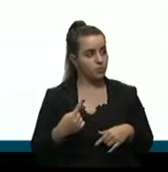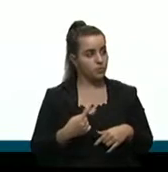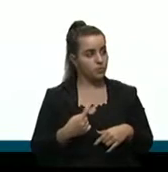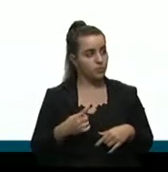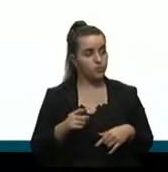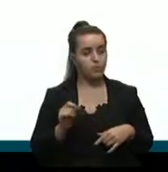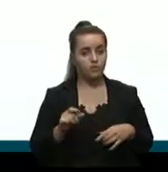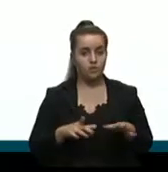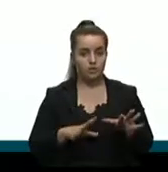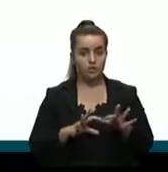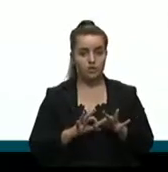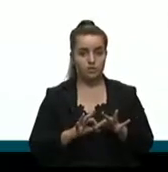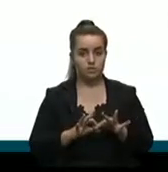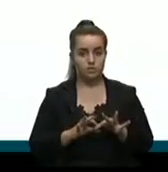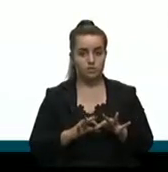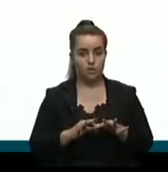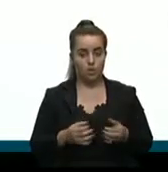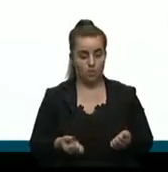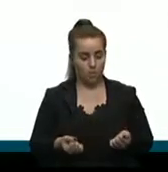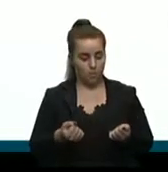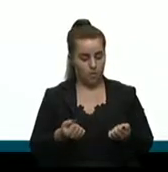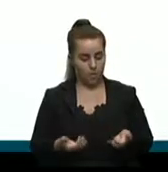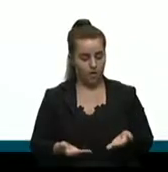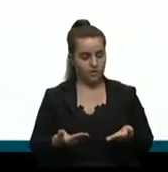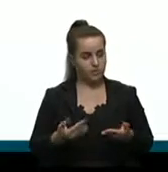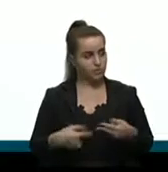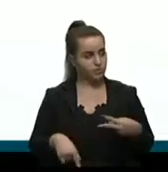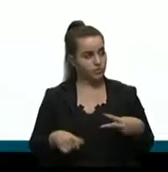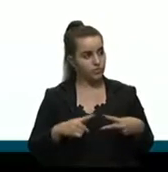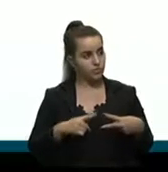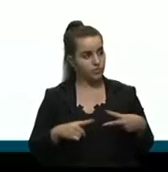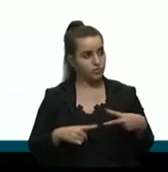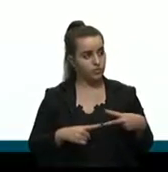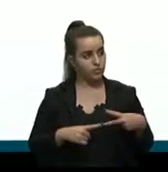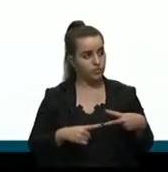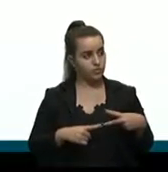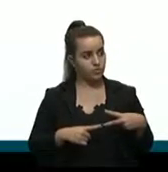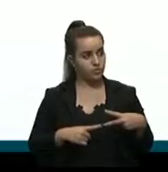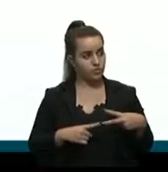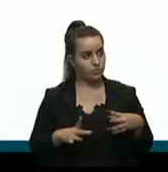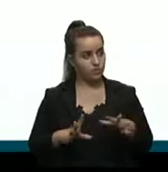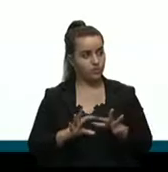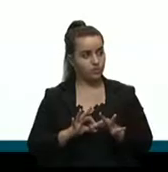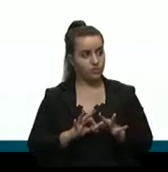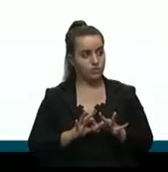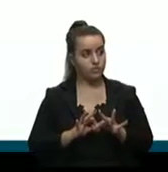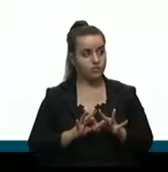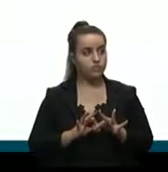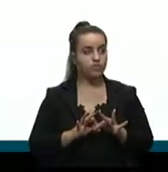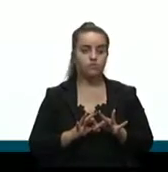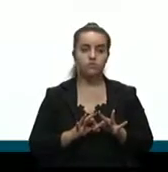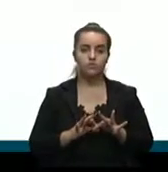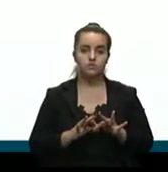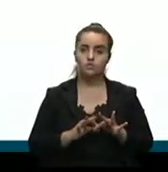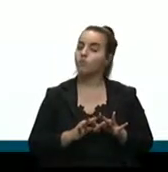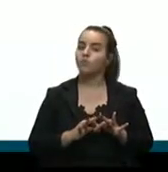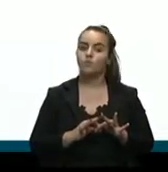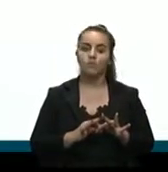problema referente ao peso, e eu chamarei de problema 2 problema referente